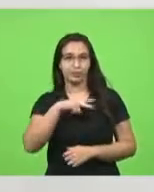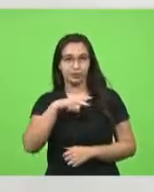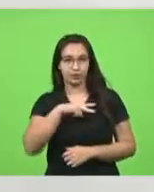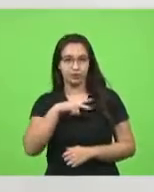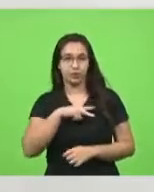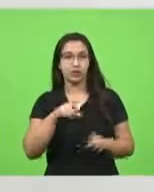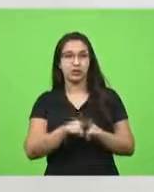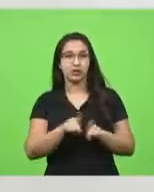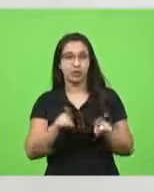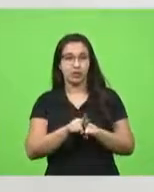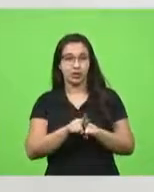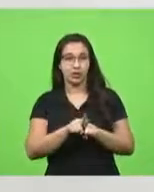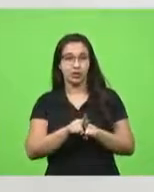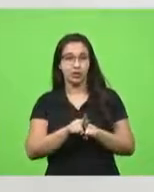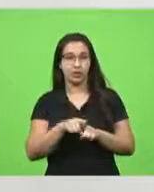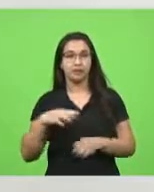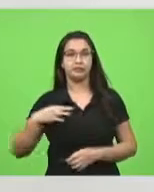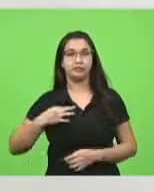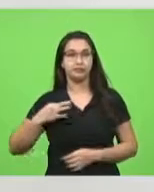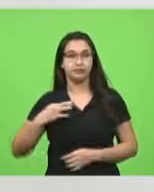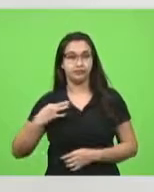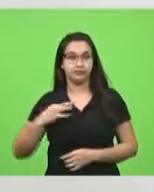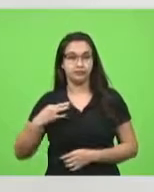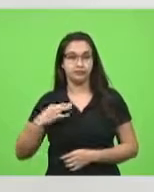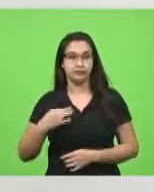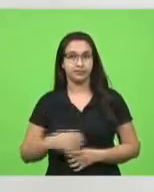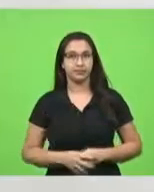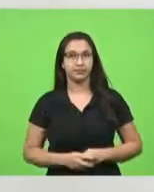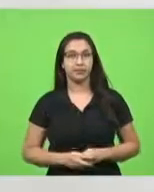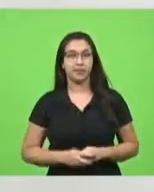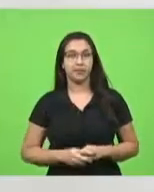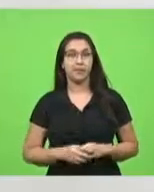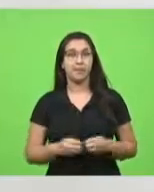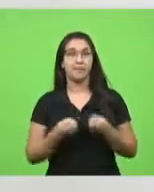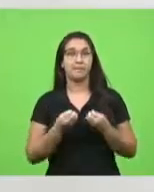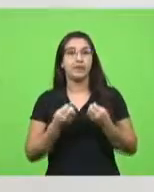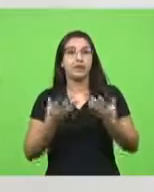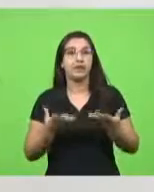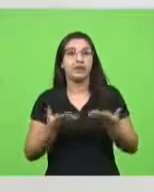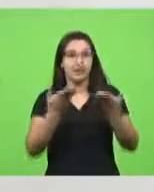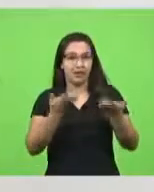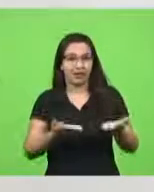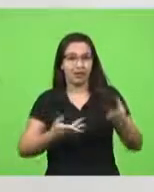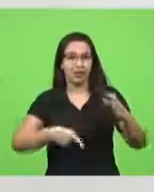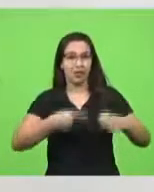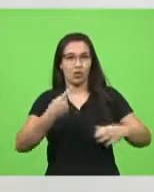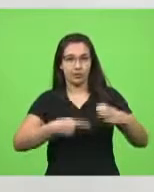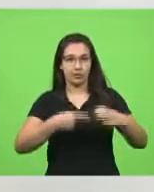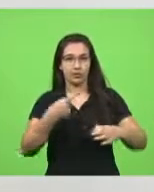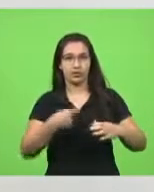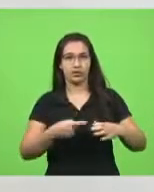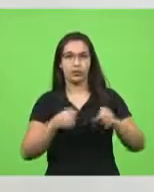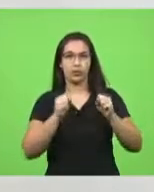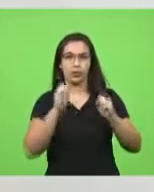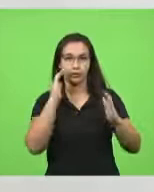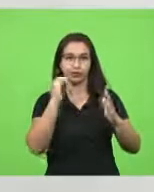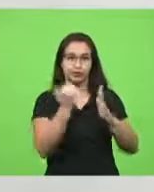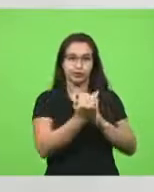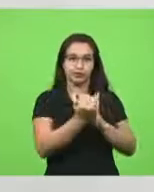Hospitais Filantrópicos, para que essa comissão, segundo, cumpra a